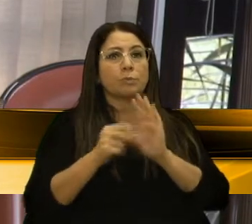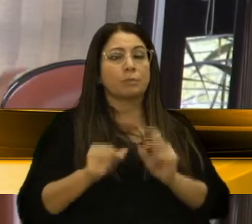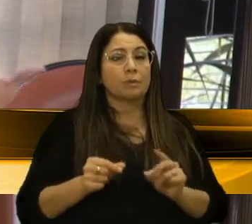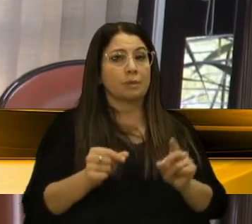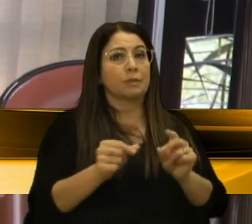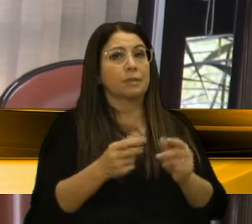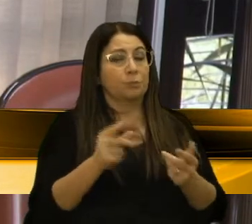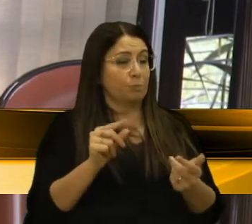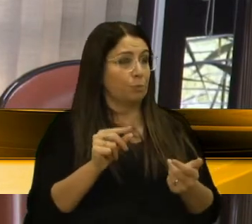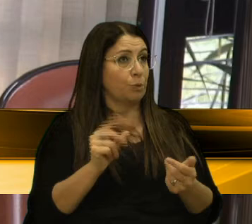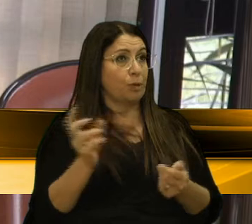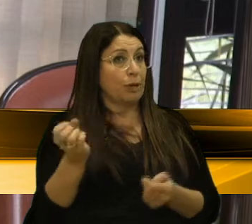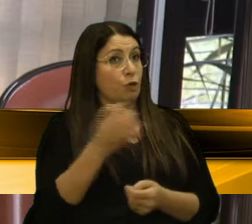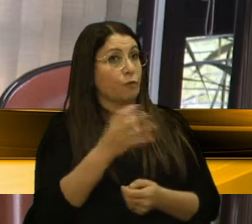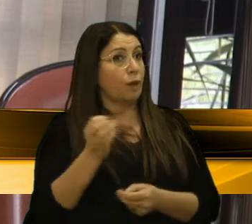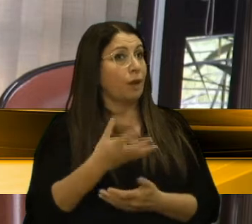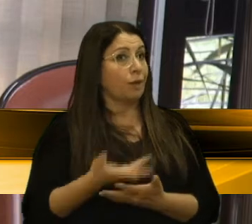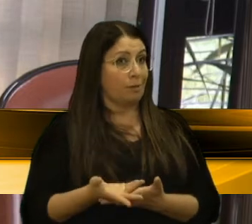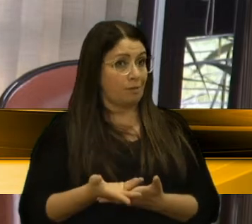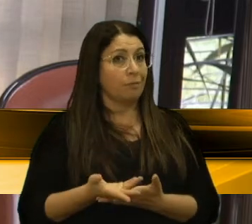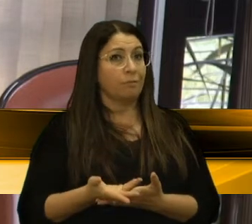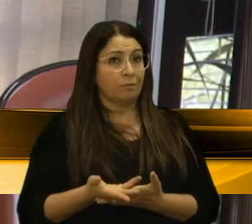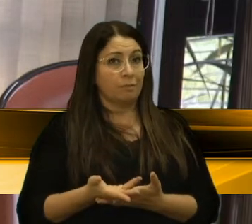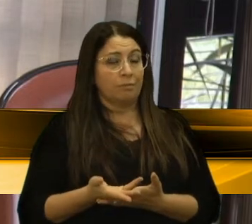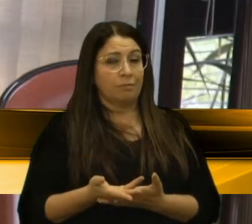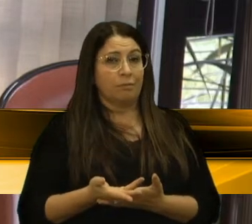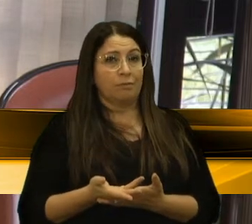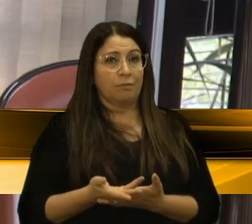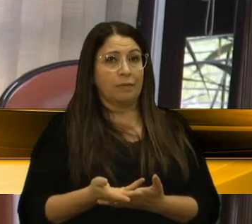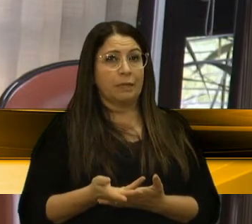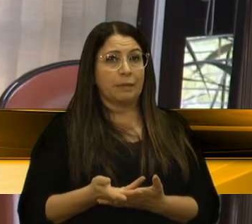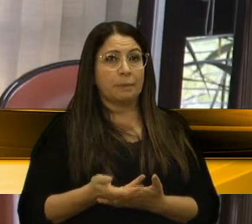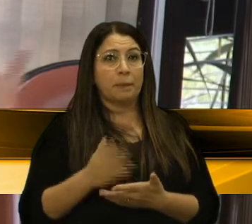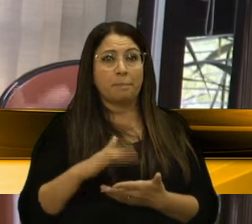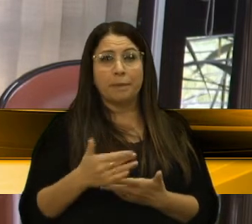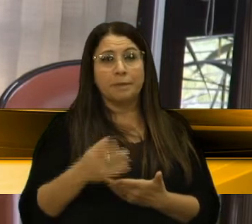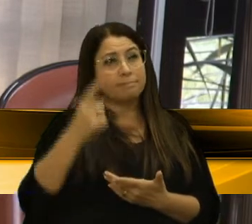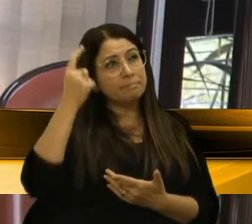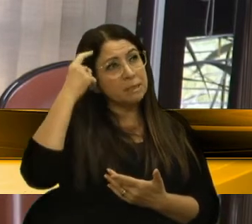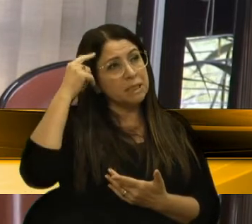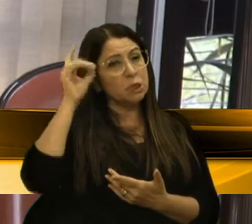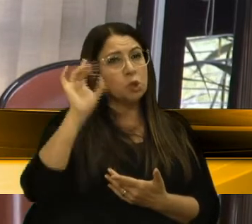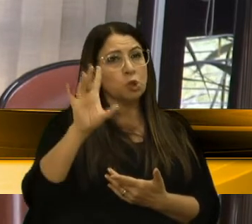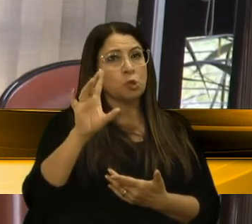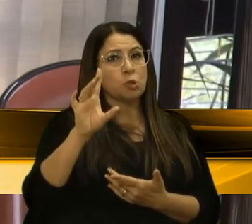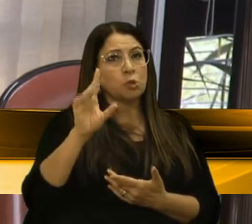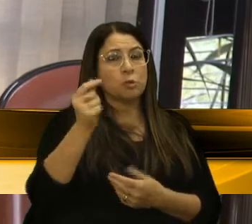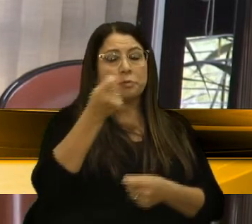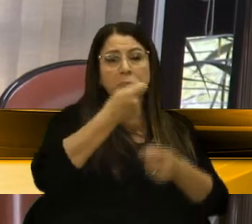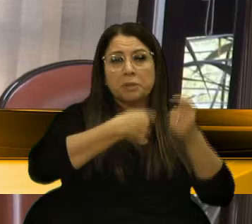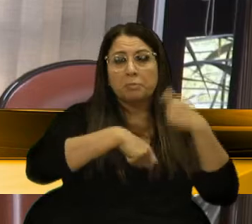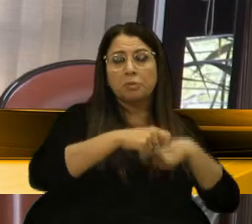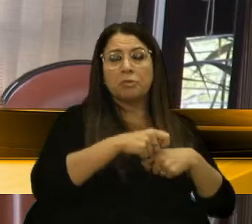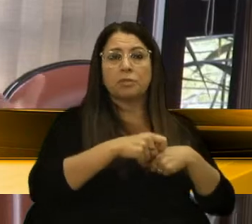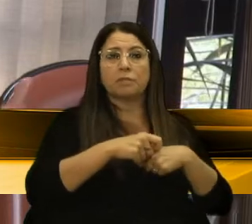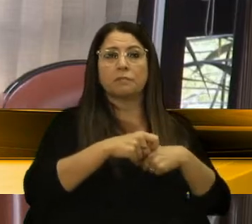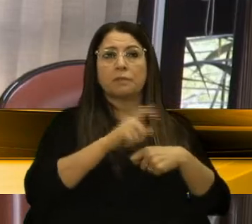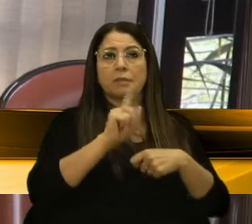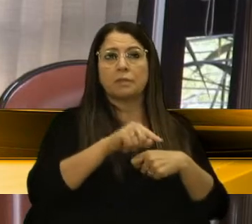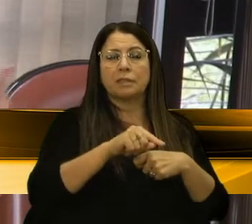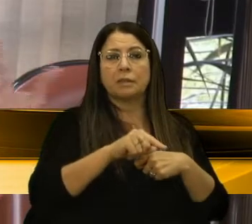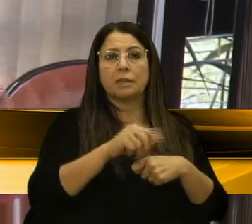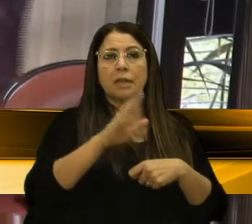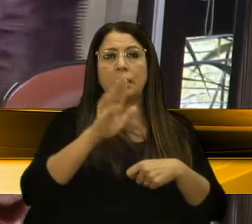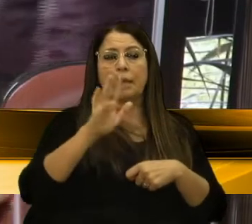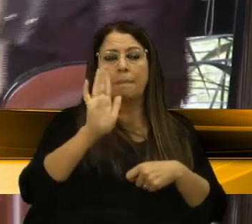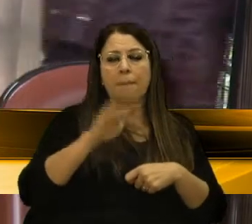ainda é uma novidade, mas, para além de a gente pensar sobre a questão administrativa, se é caro, se é